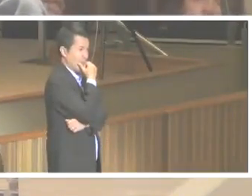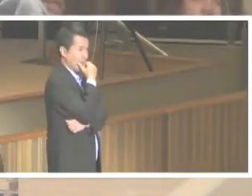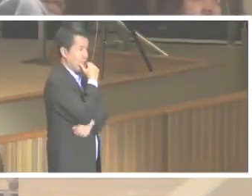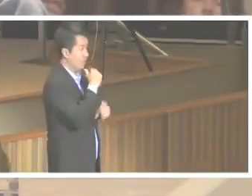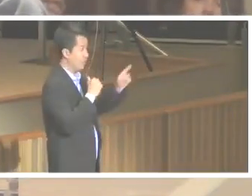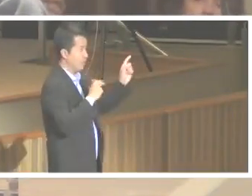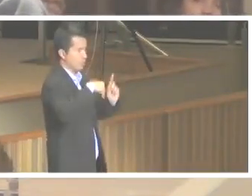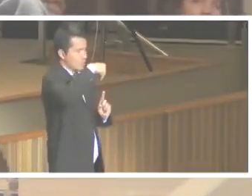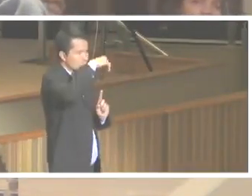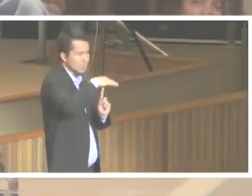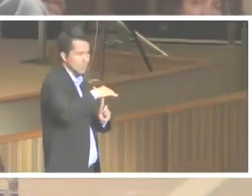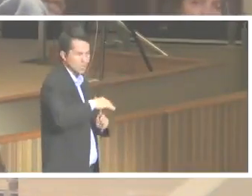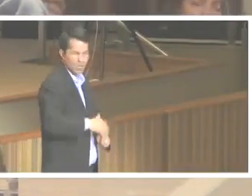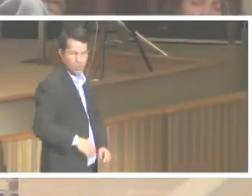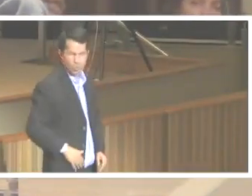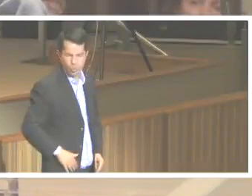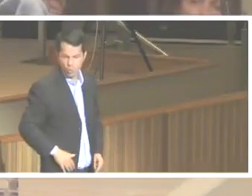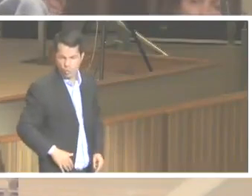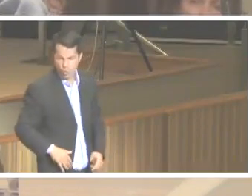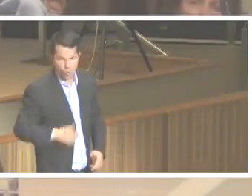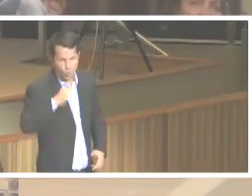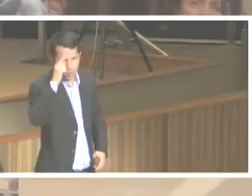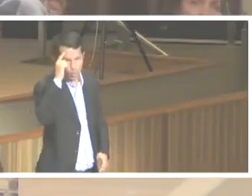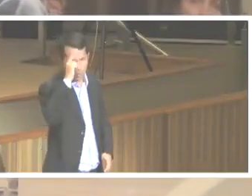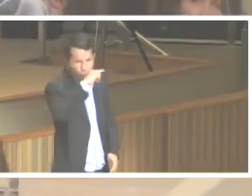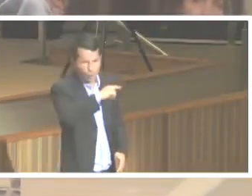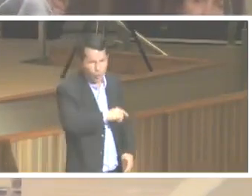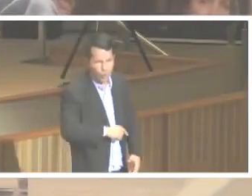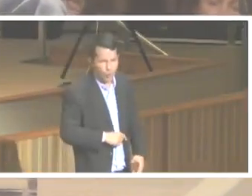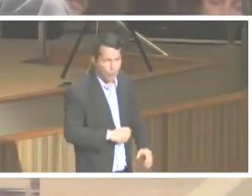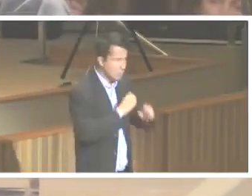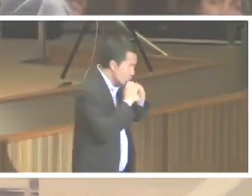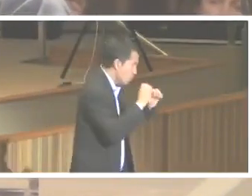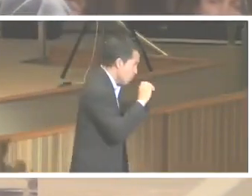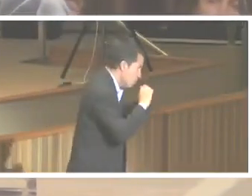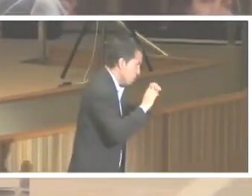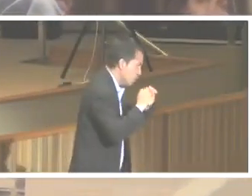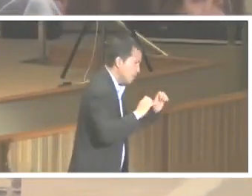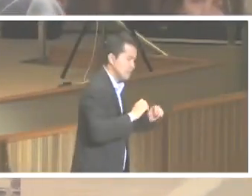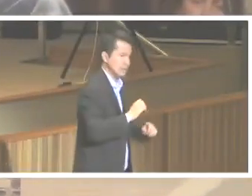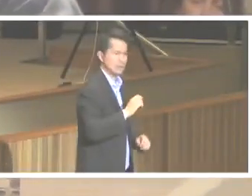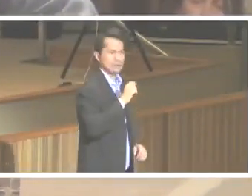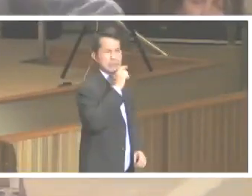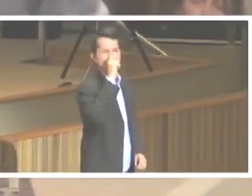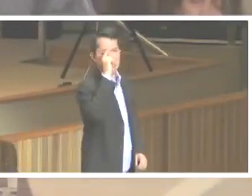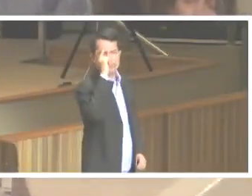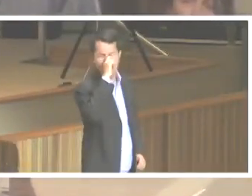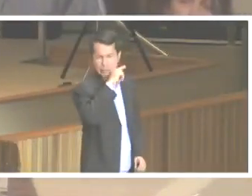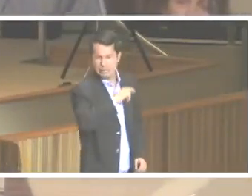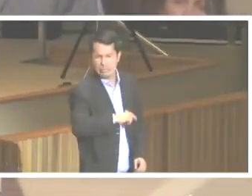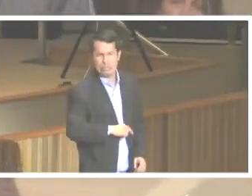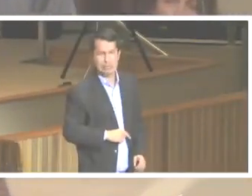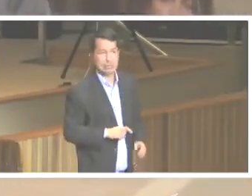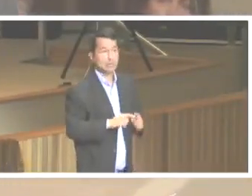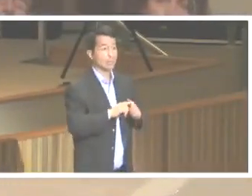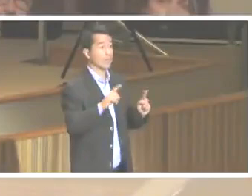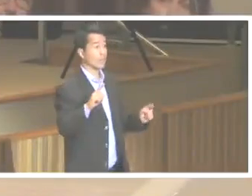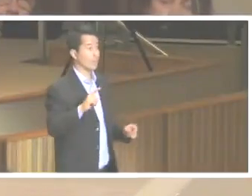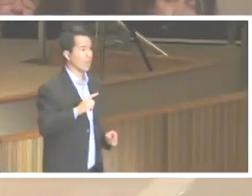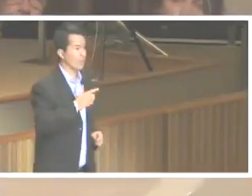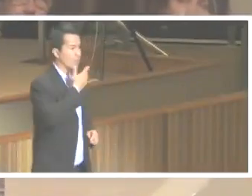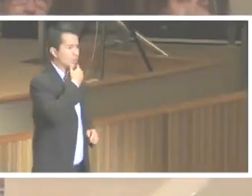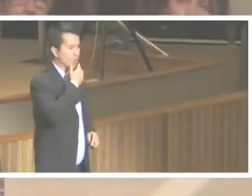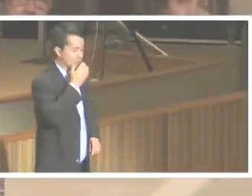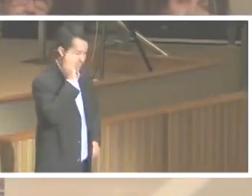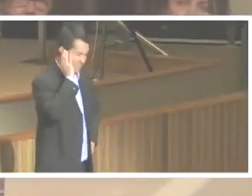também é complicado né que que eu vou fazer e quando ele recebeu esse convite para